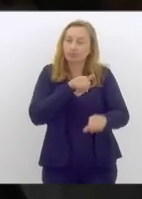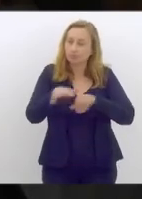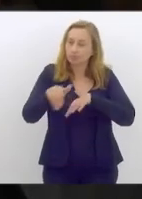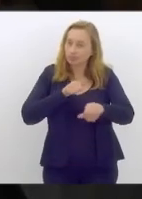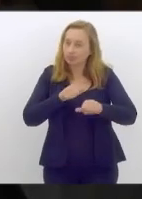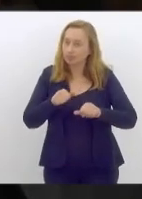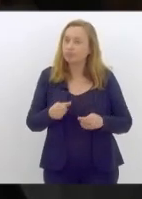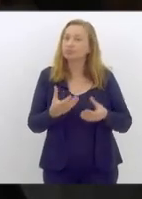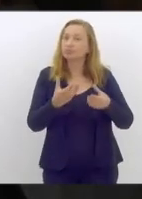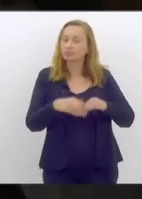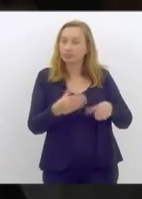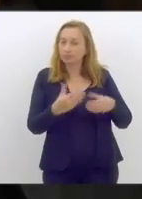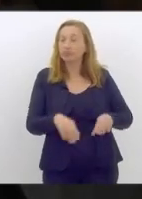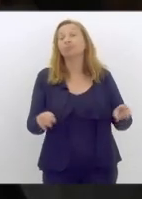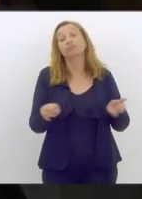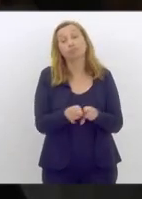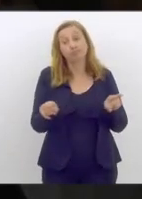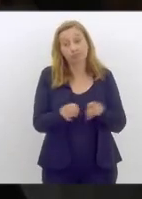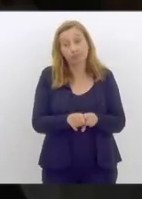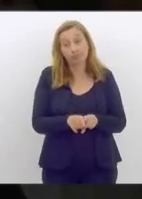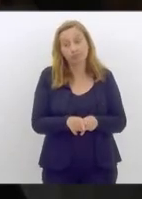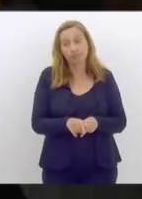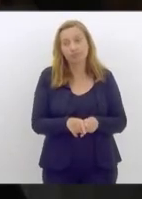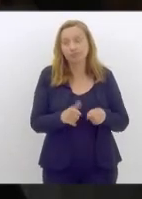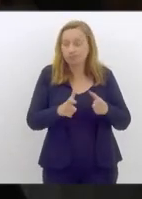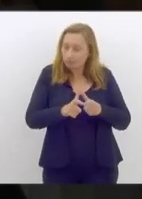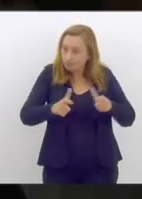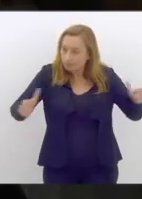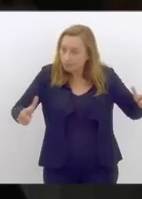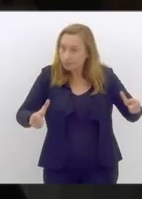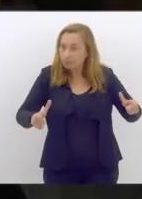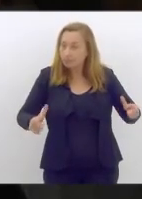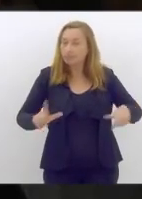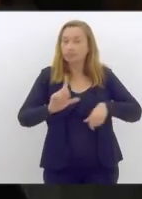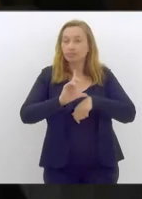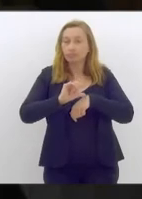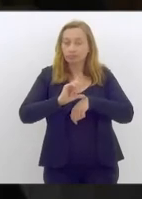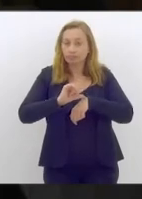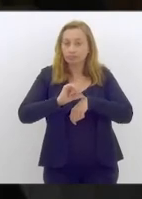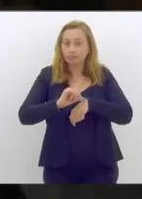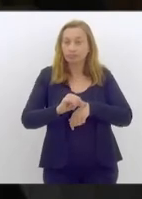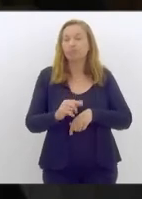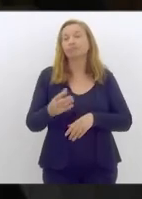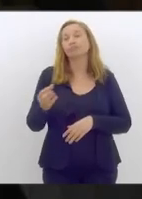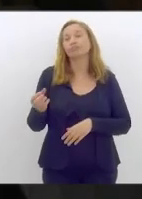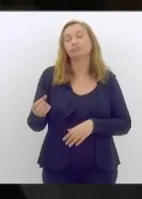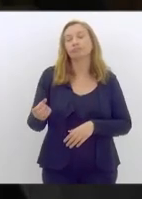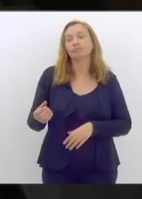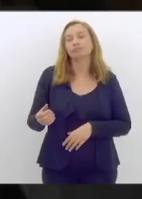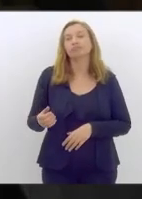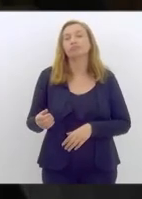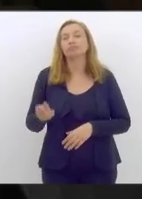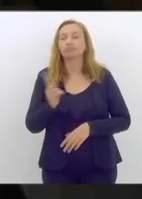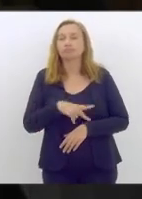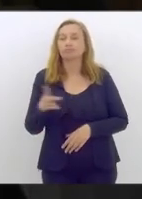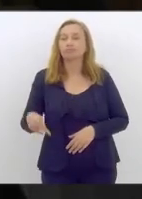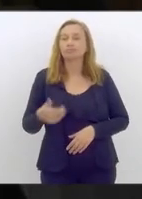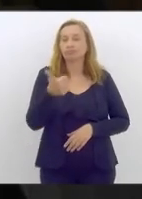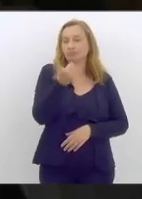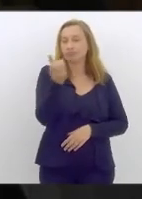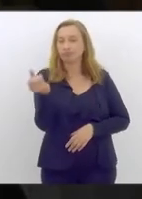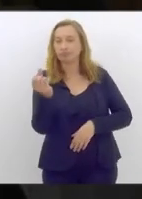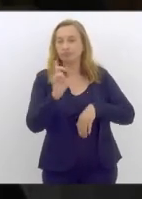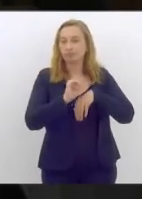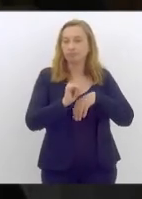os concursados e também que ampliasse a carga horária dos atuais professores com vinculação de 16 horas